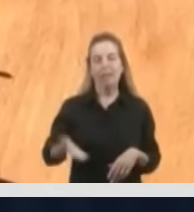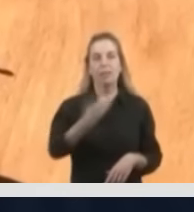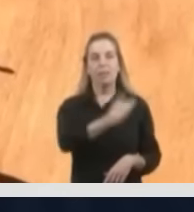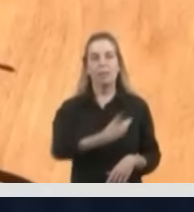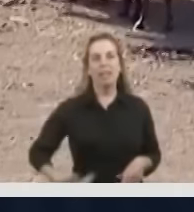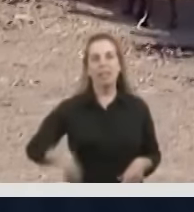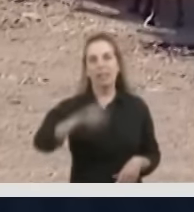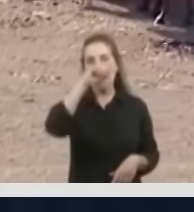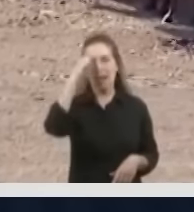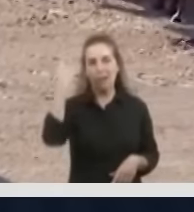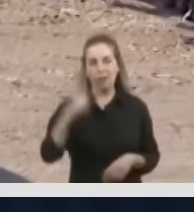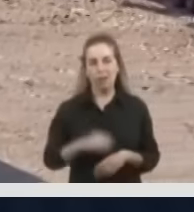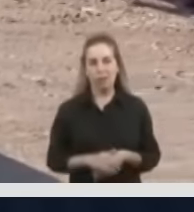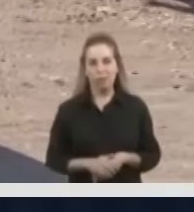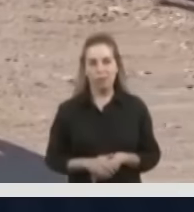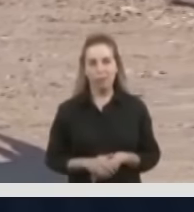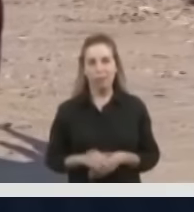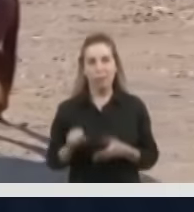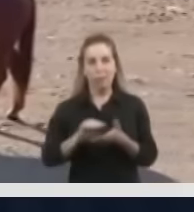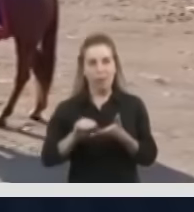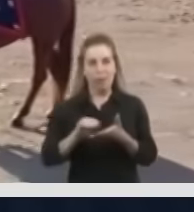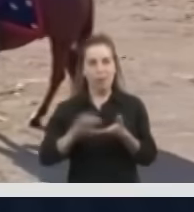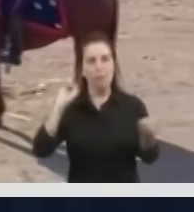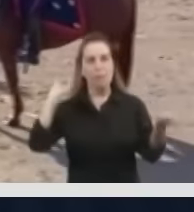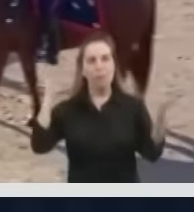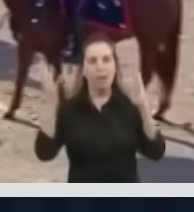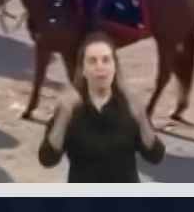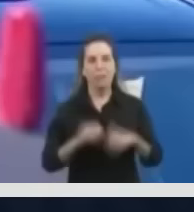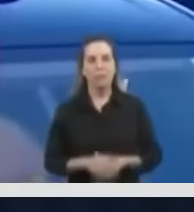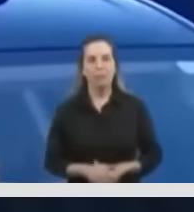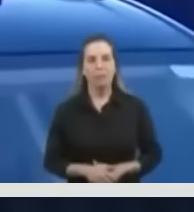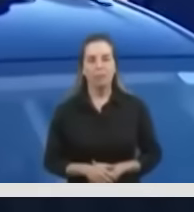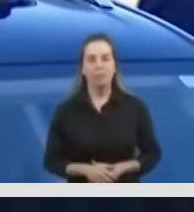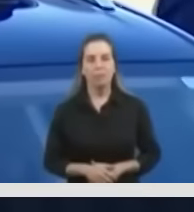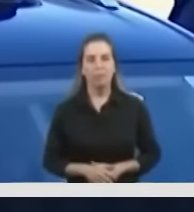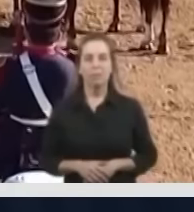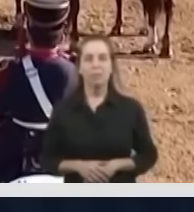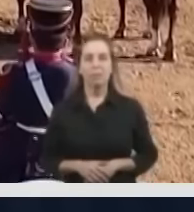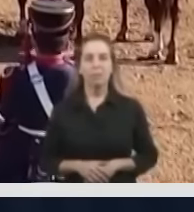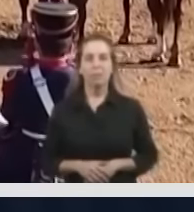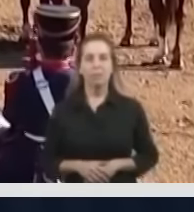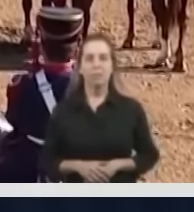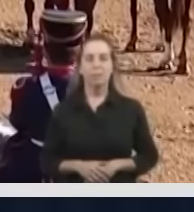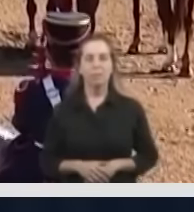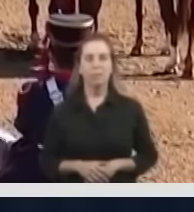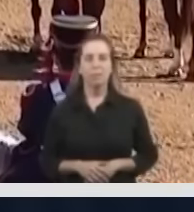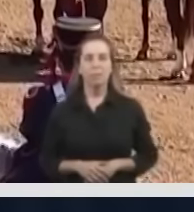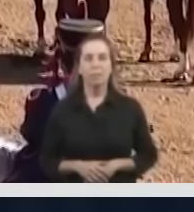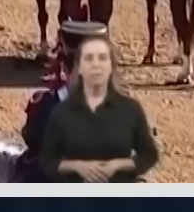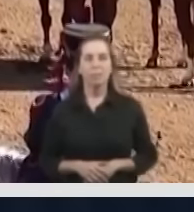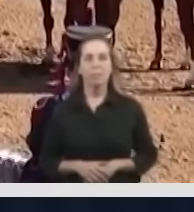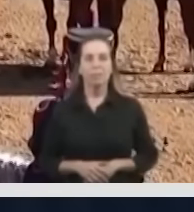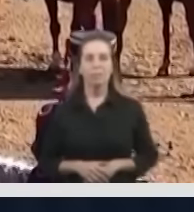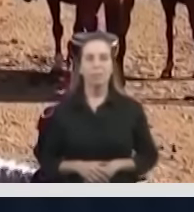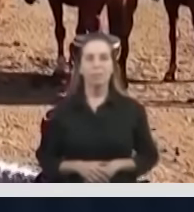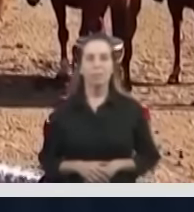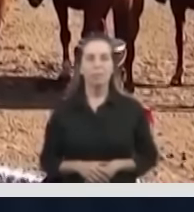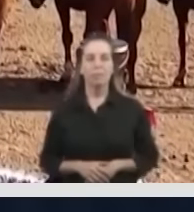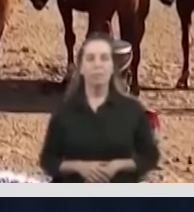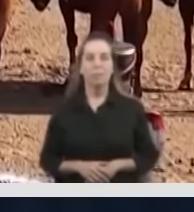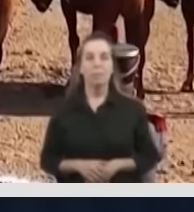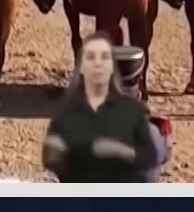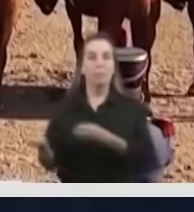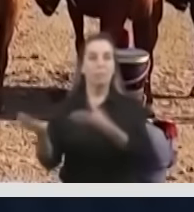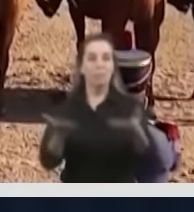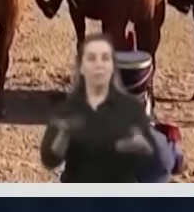no final do governo, se ele continuar, reduzir a inflação na velocidade que ele conseguiu. Uhum. 35% ao mês em